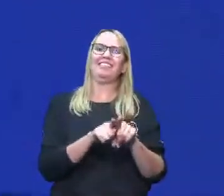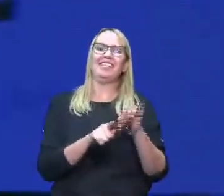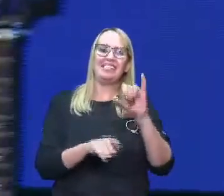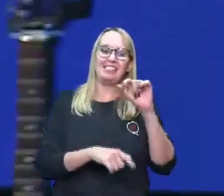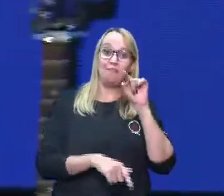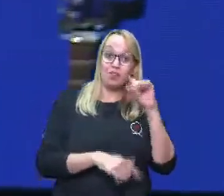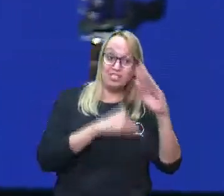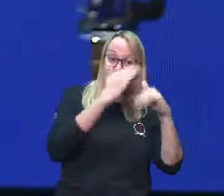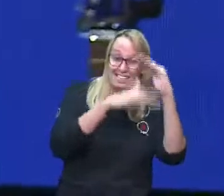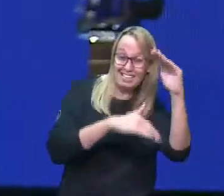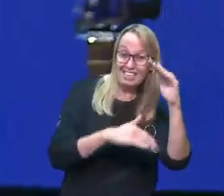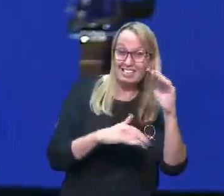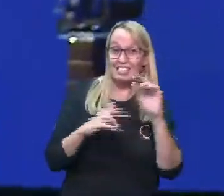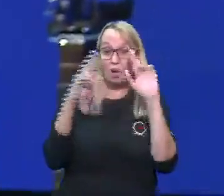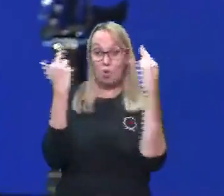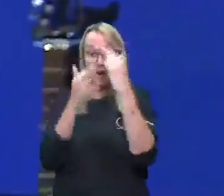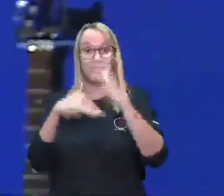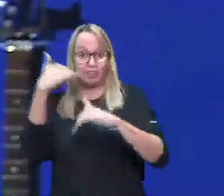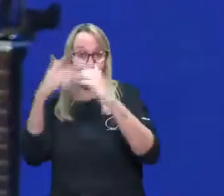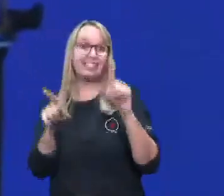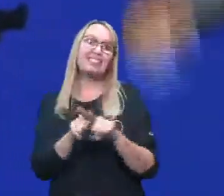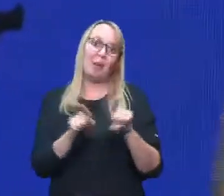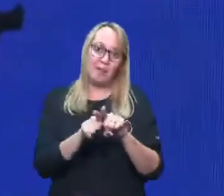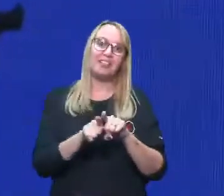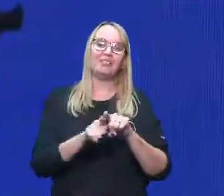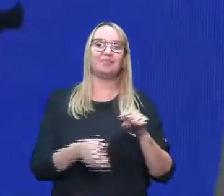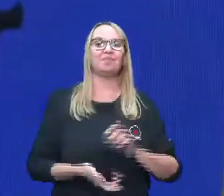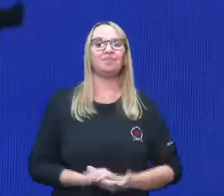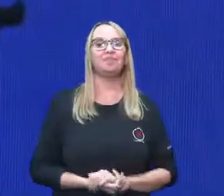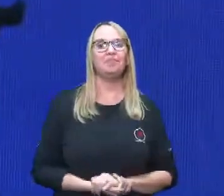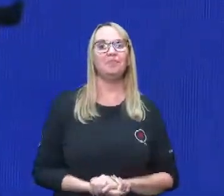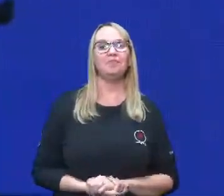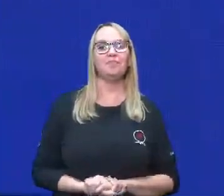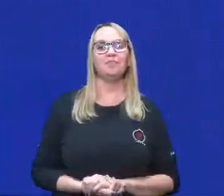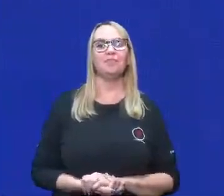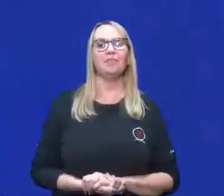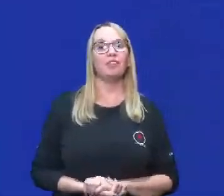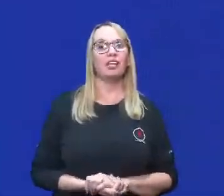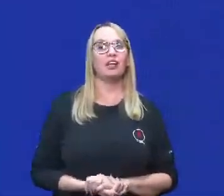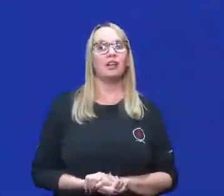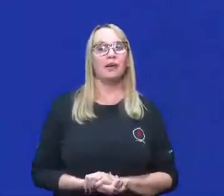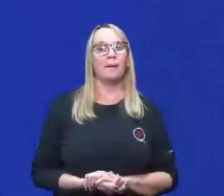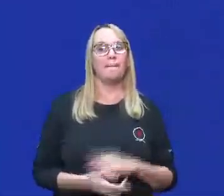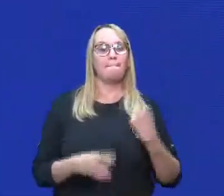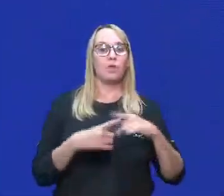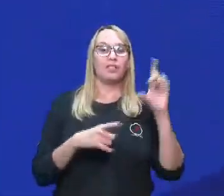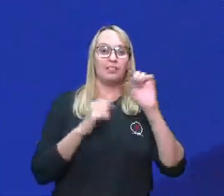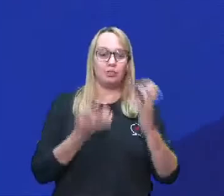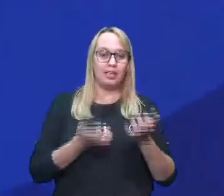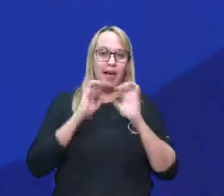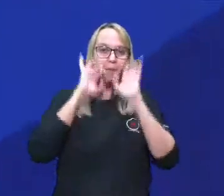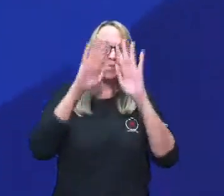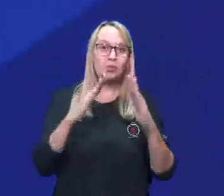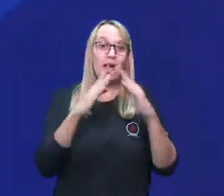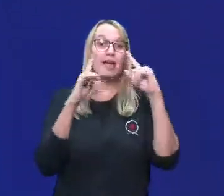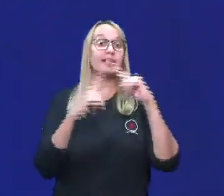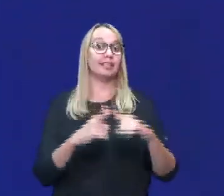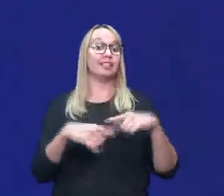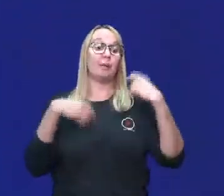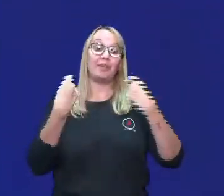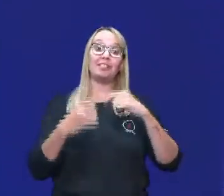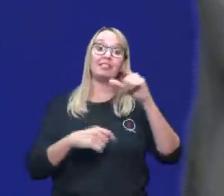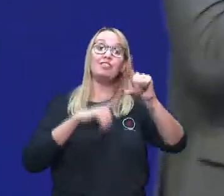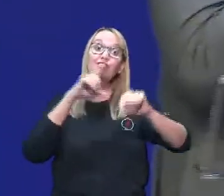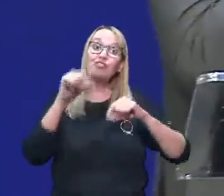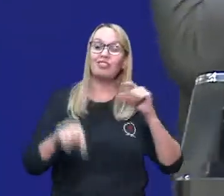casa de Deus próspera se a nossa casa não crescer. Porque quando Deus quer abençoar a igreja, ele tem que achar você